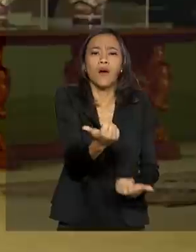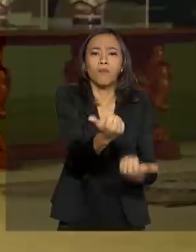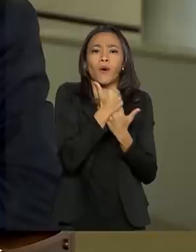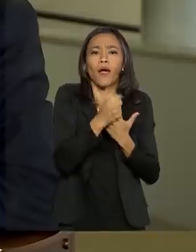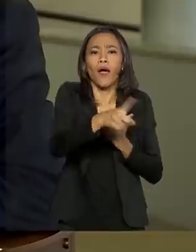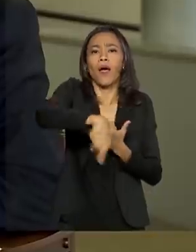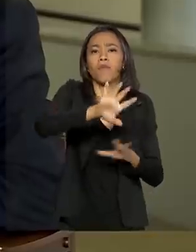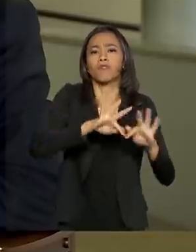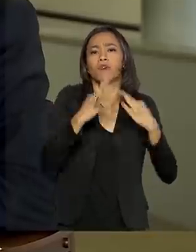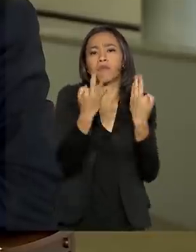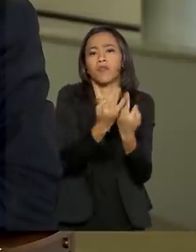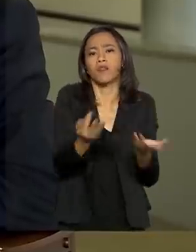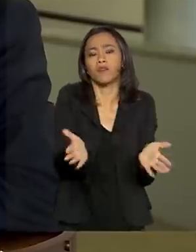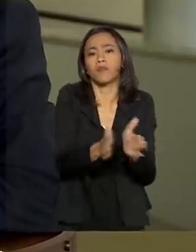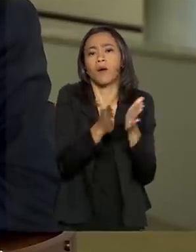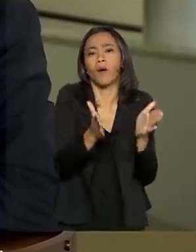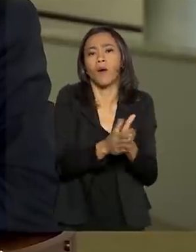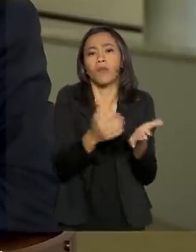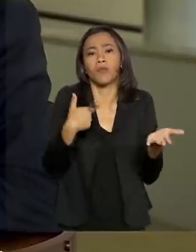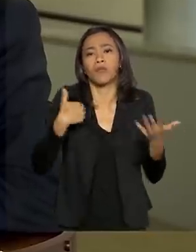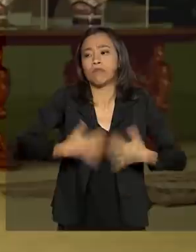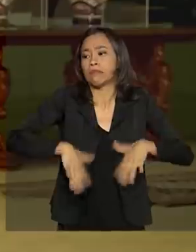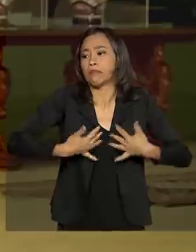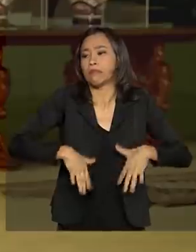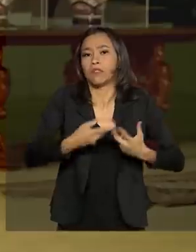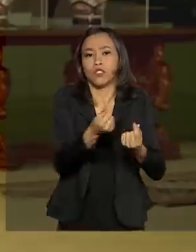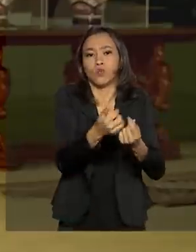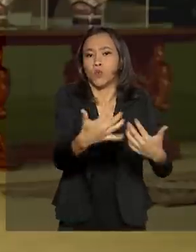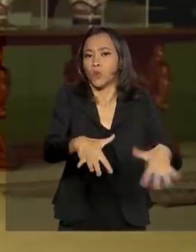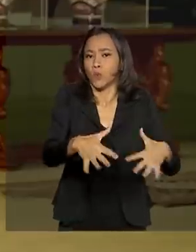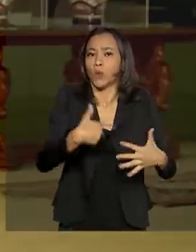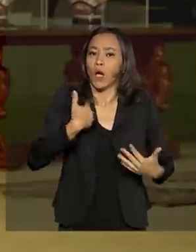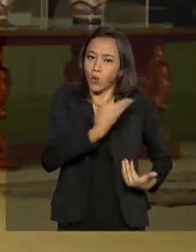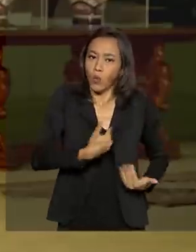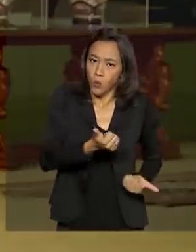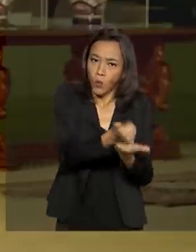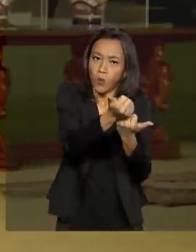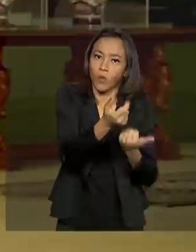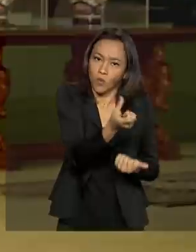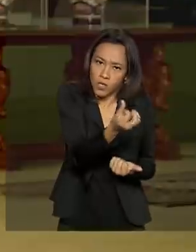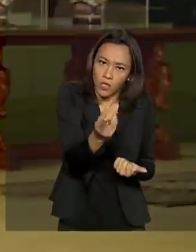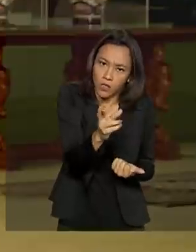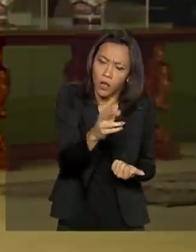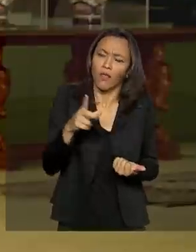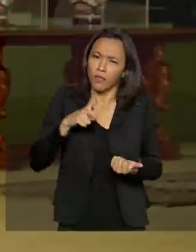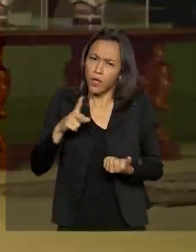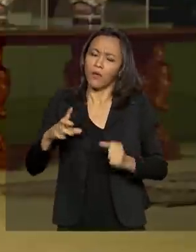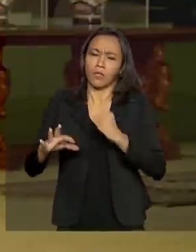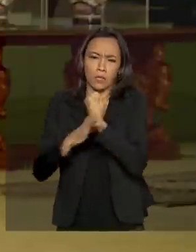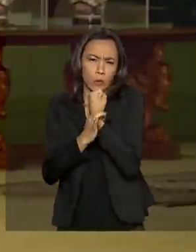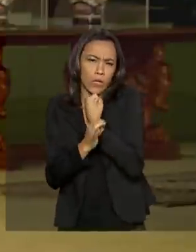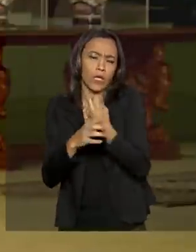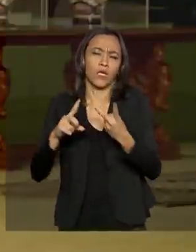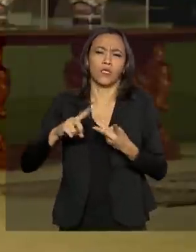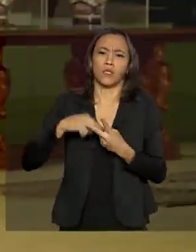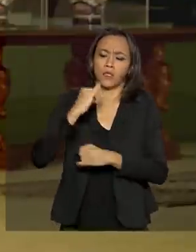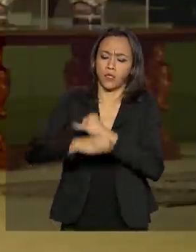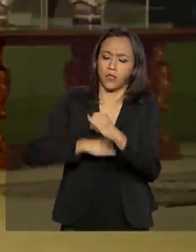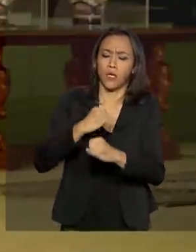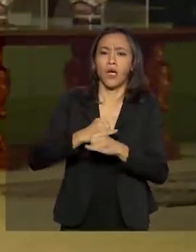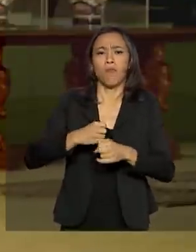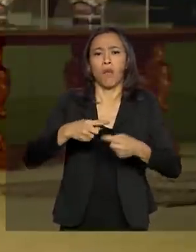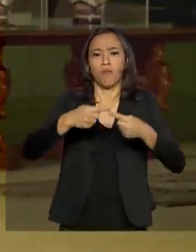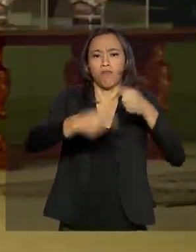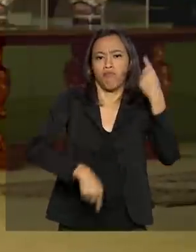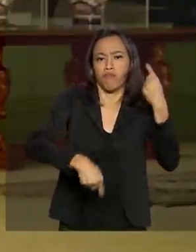ficaram desassistidas economicamente diante dessa pandemia. Então, há uma preocupação. Preocupação lógica em relação à segurança cibernética, a que esse sistema não caia, porque